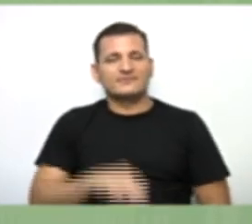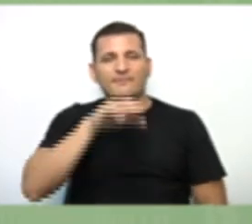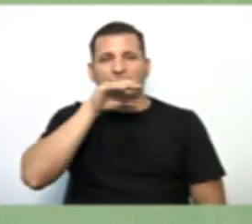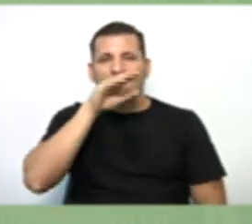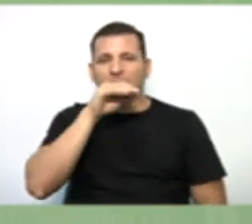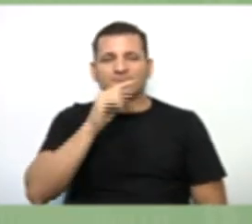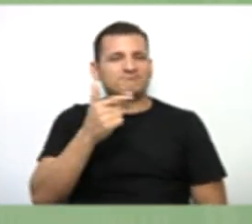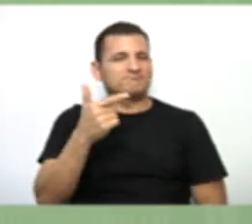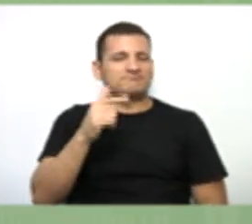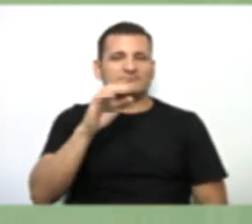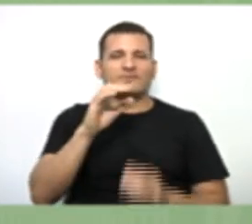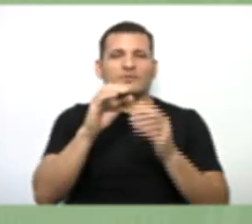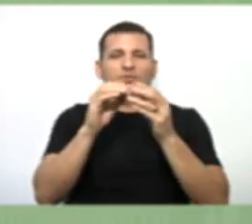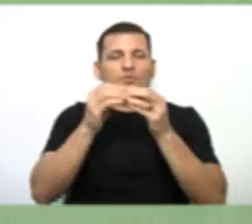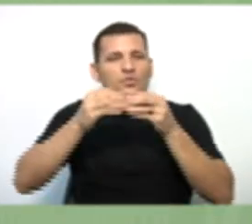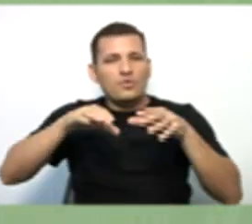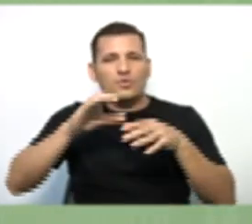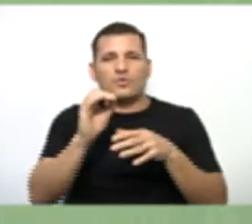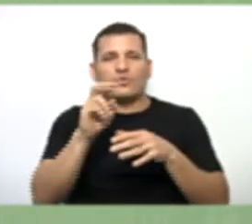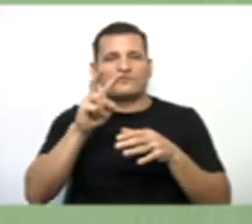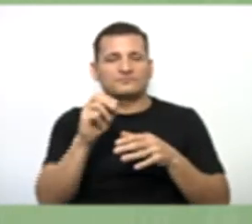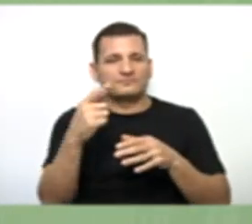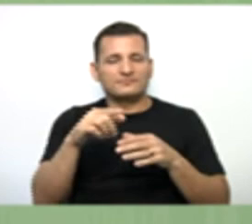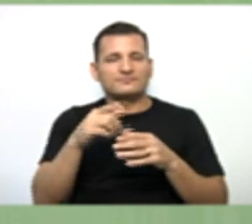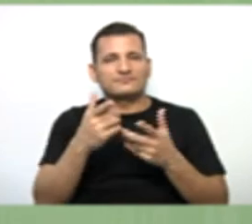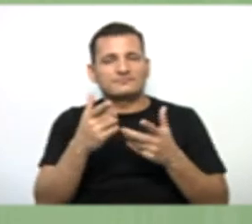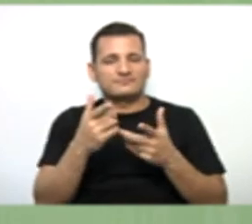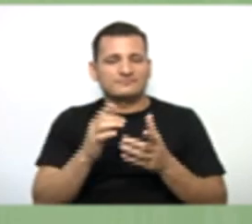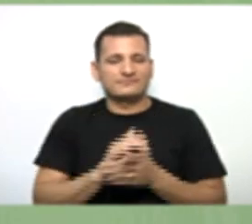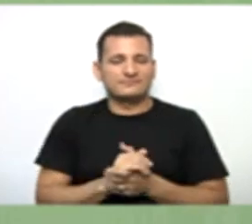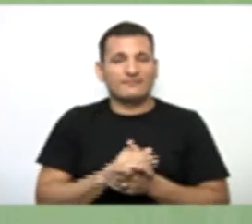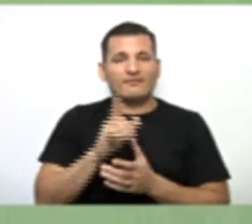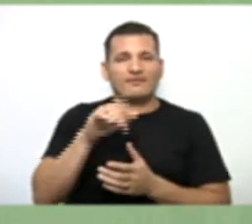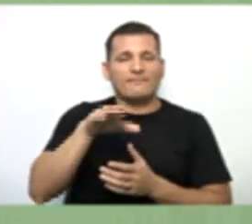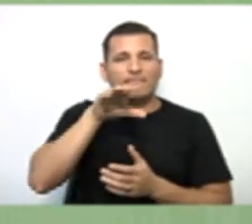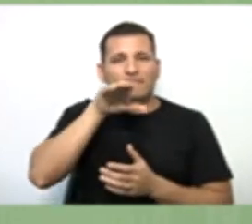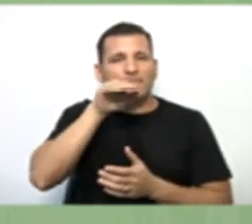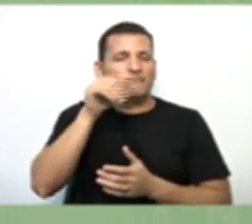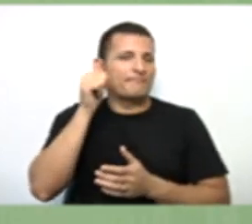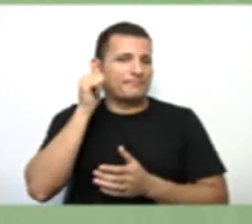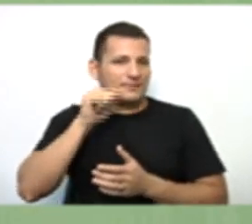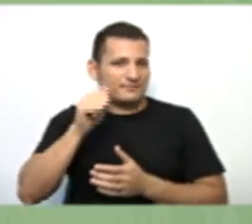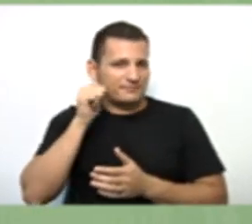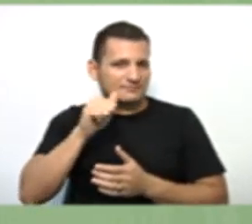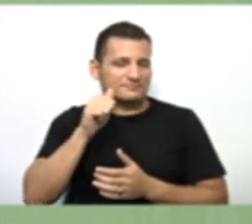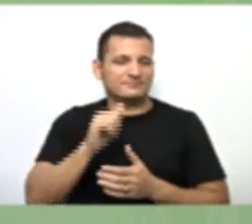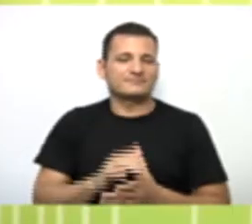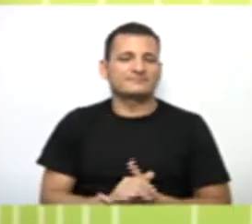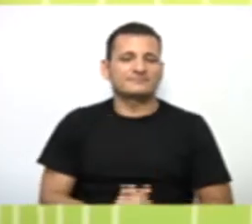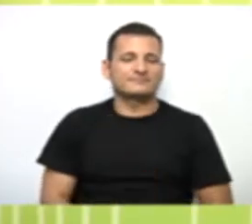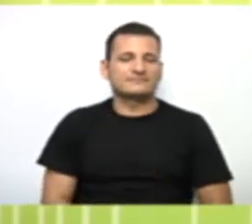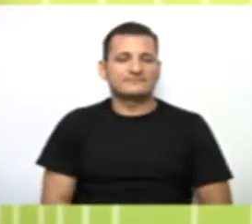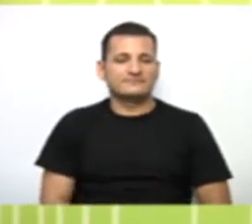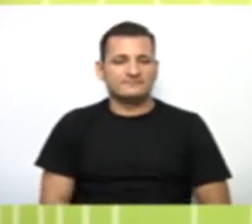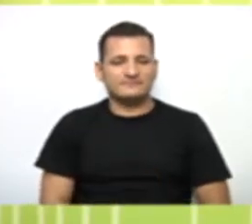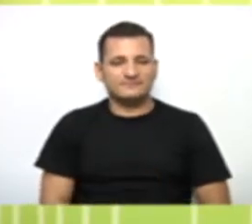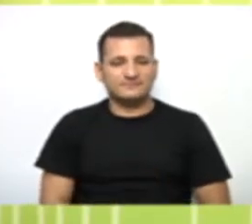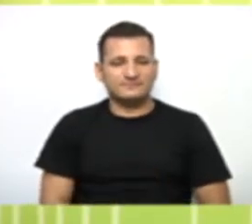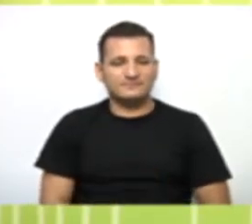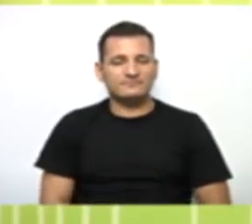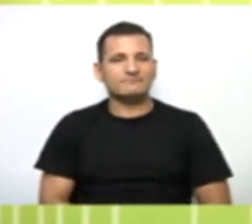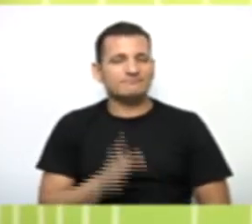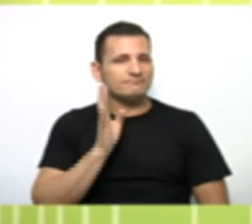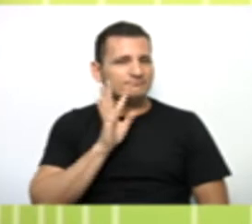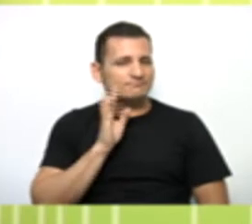bota ovo. Quem bota o ovo é a pata. Com certeza. Olha, estou gostando mesmo dessa interação, viu? Tá muito legal, o